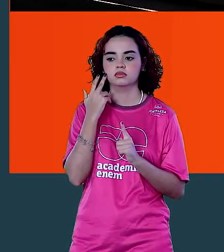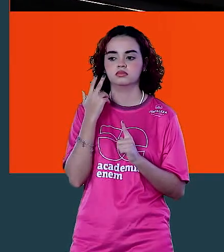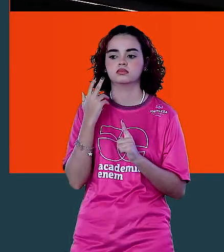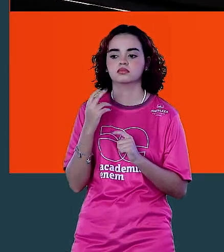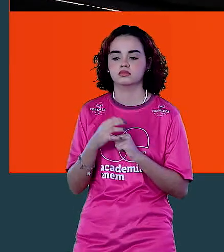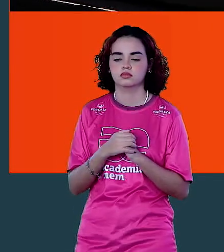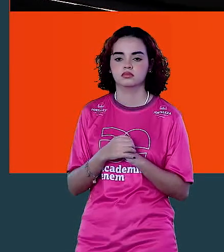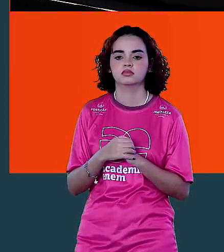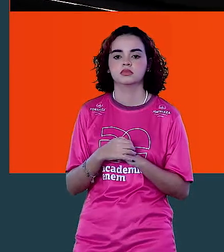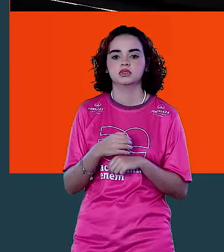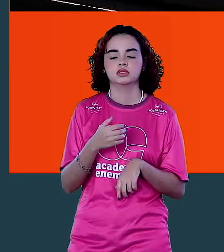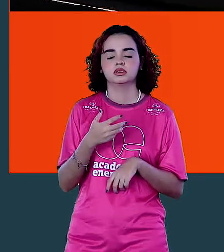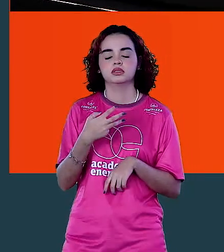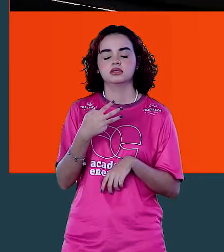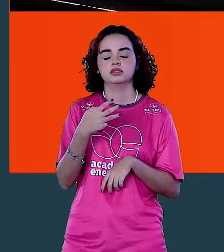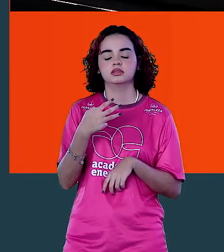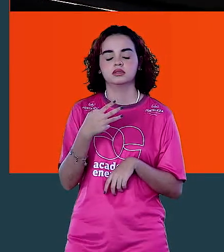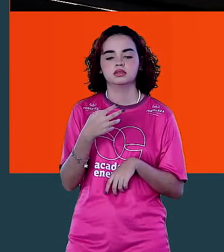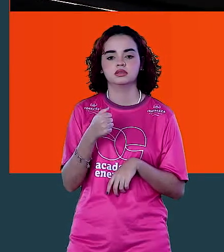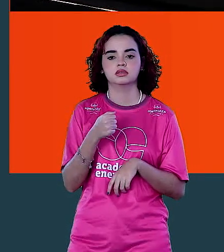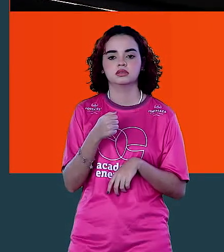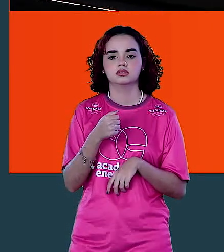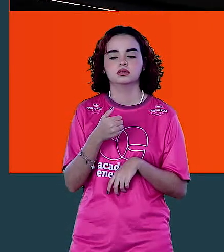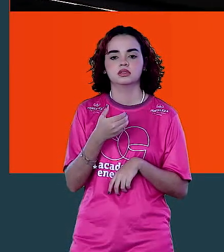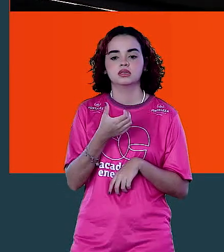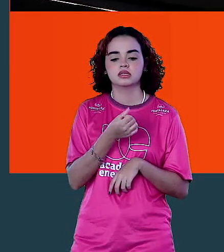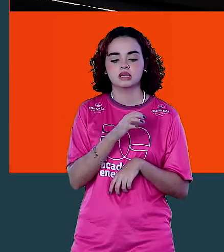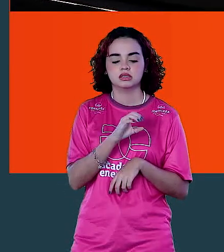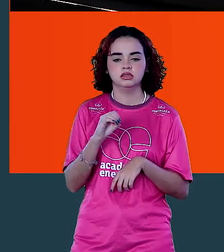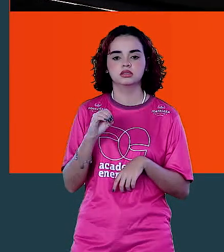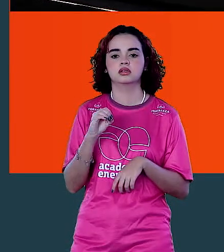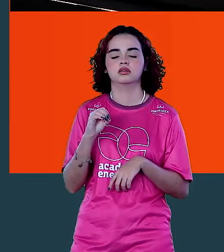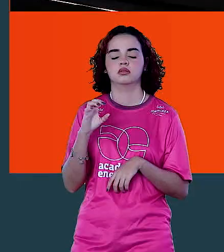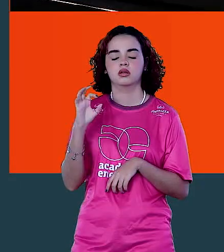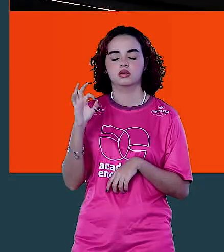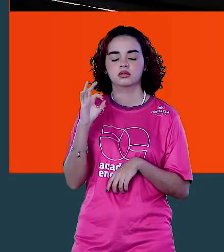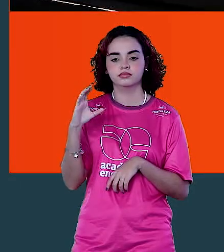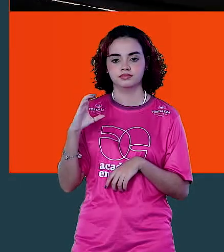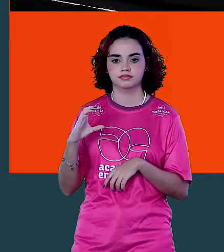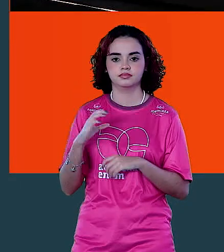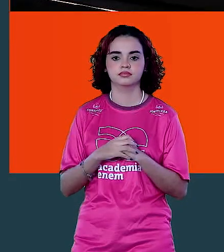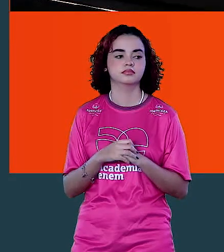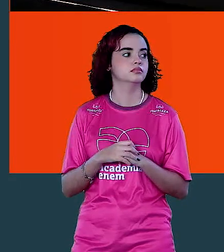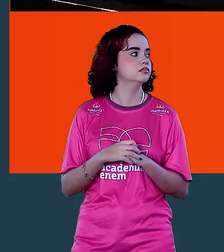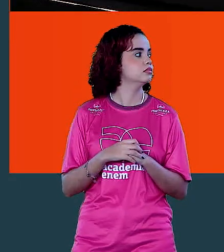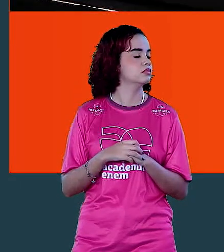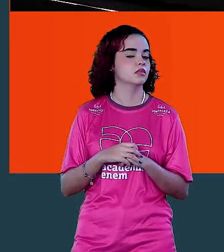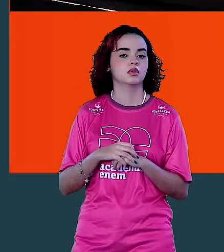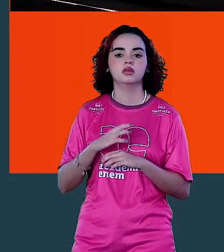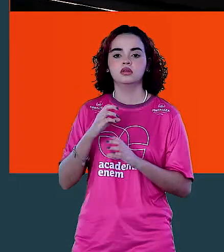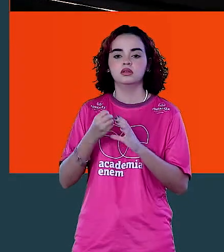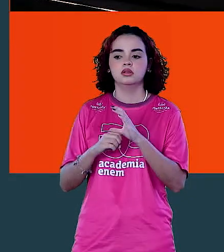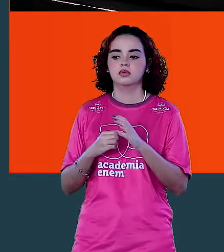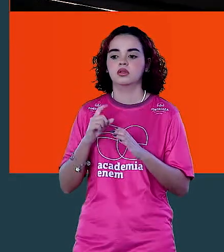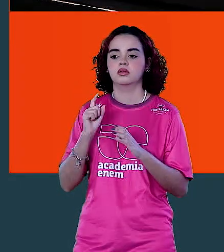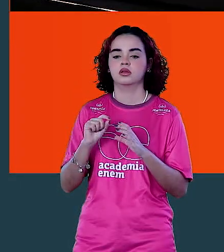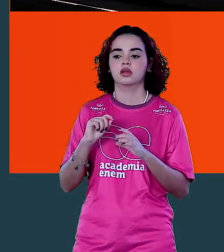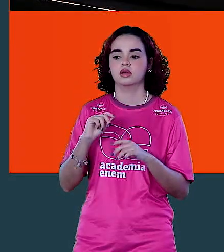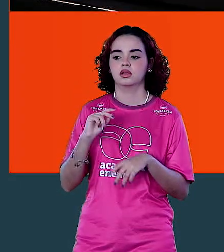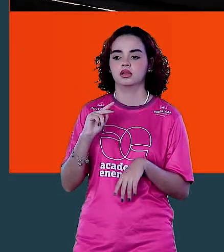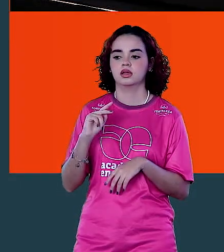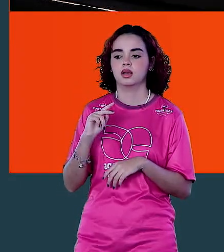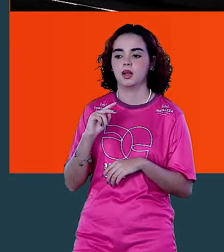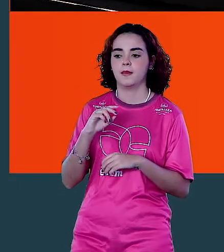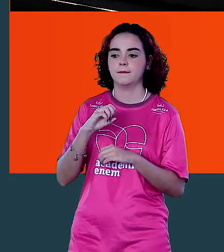600 graus Celsius. Oxede. Todas essas moléculas são o quê? Hidrocarbonetos. Então o que é que faz com que